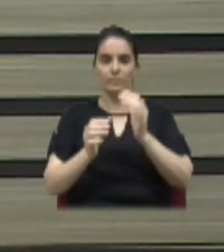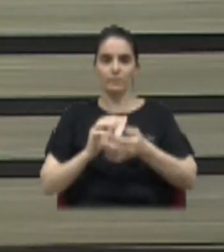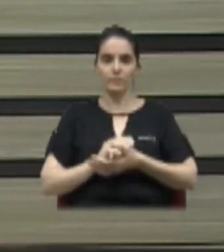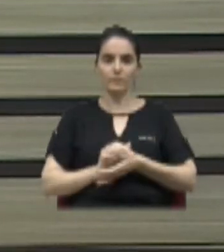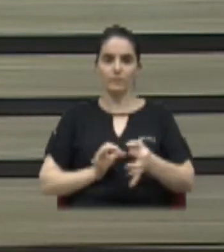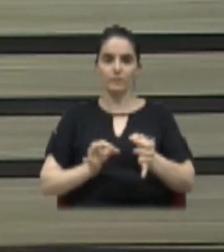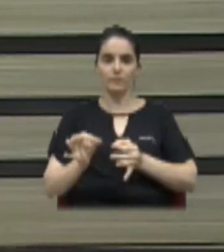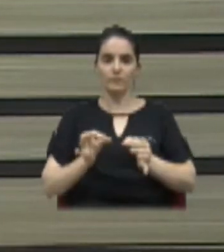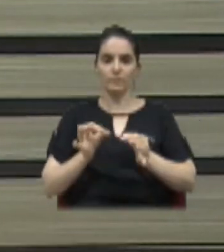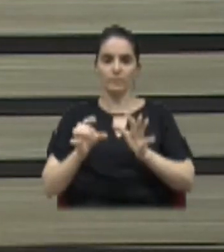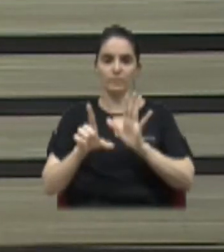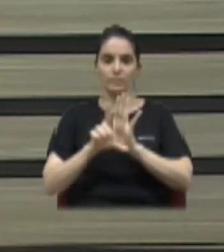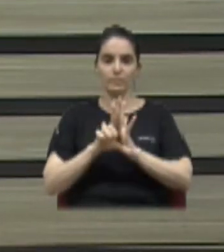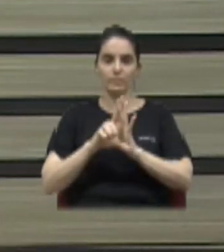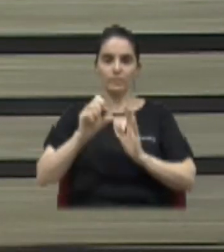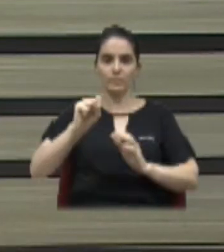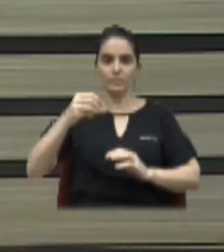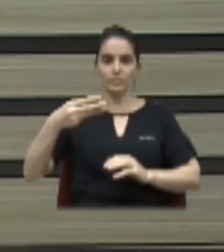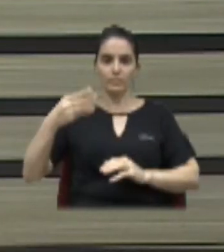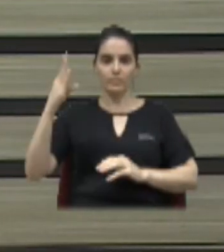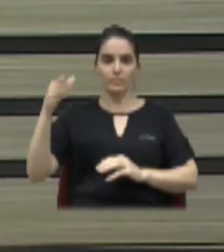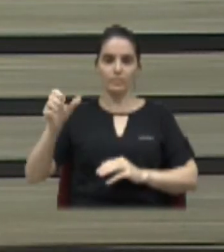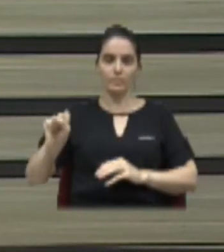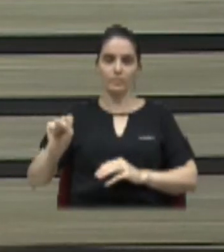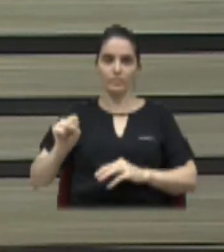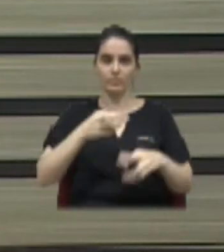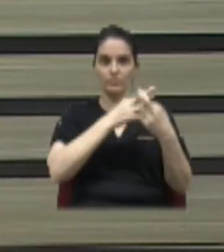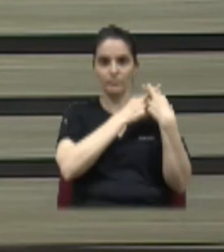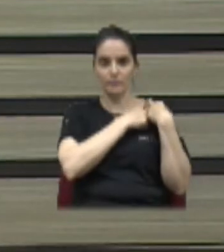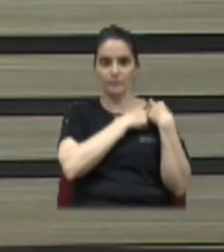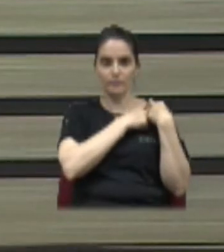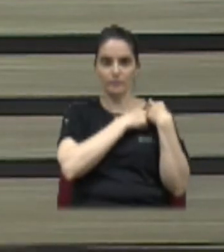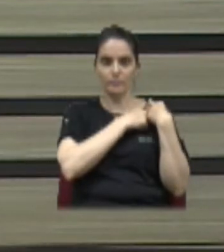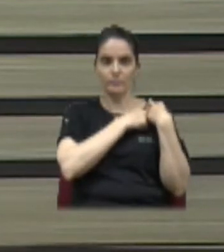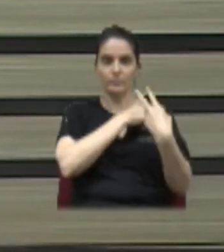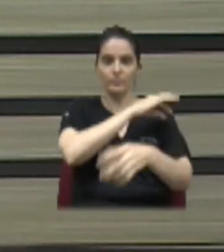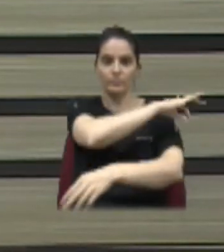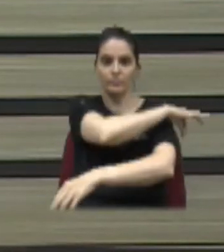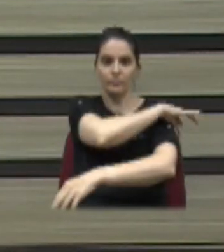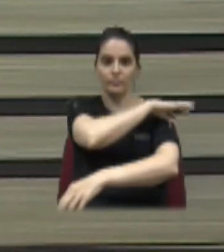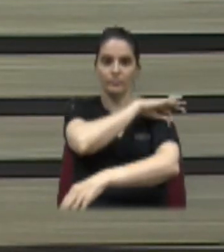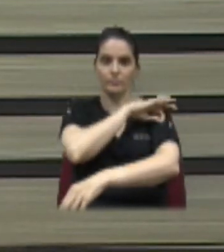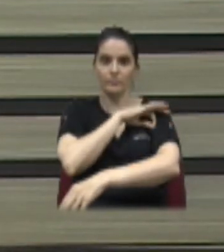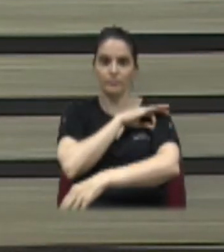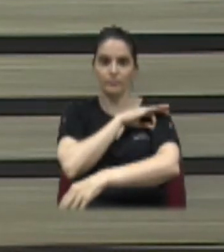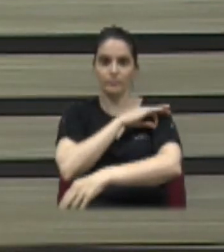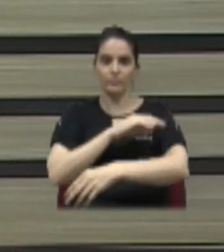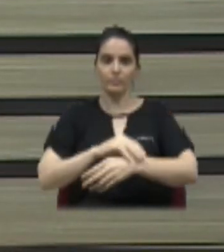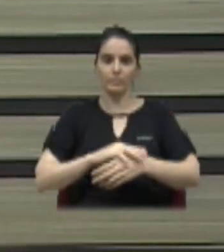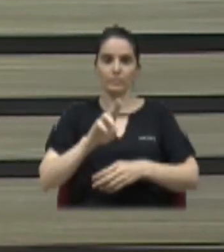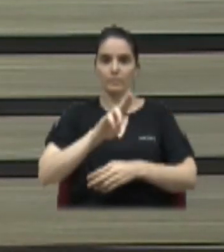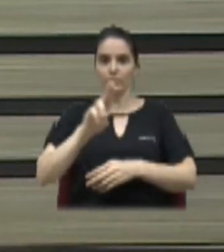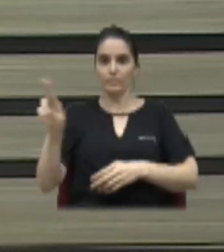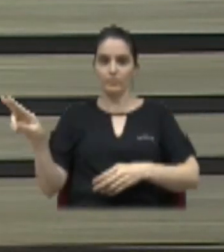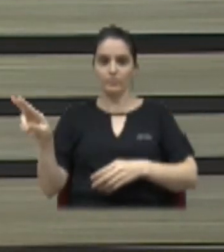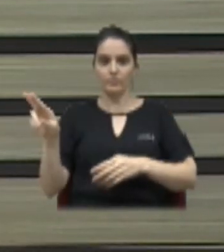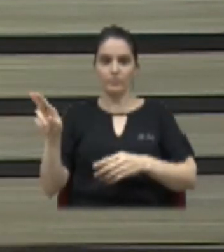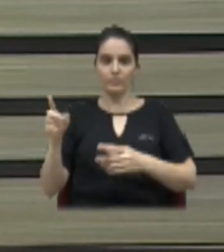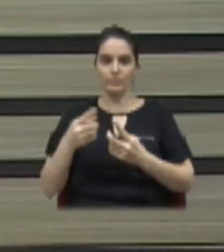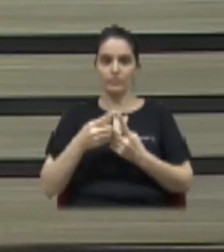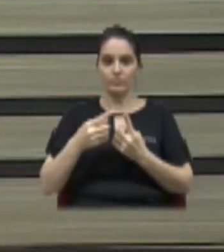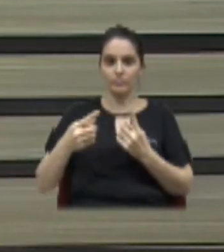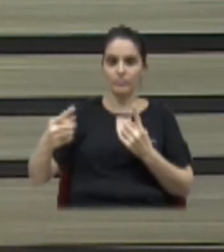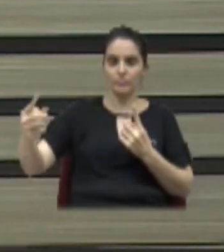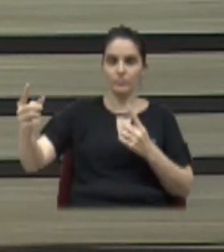pauta, projeto de lei 83/2018, da autoria do excelentíssimo senhor prefeito municipal, que